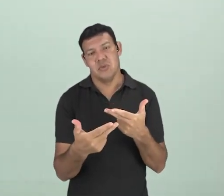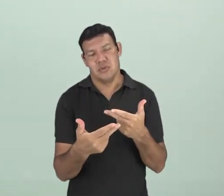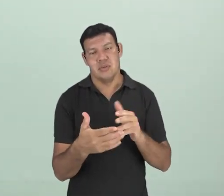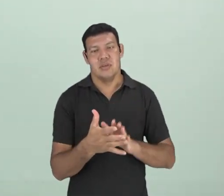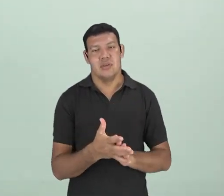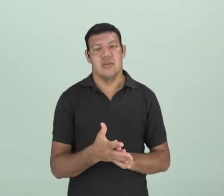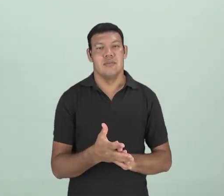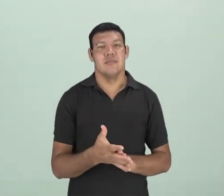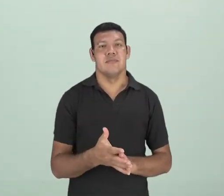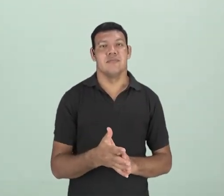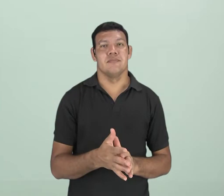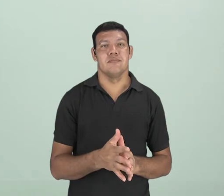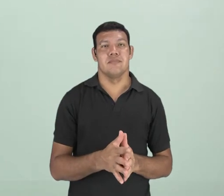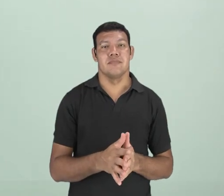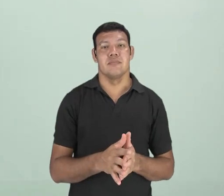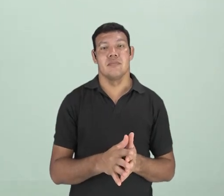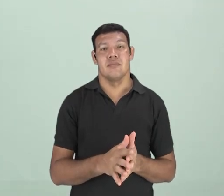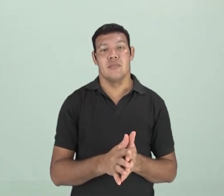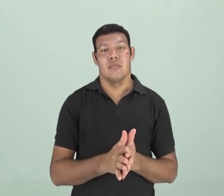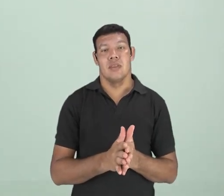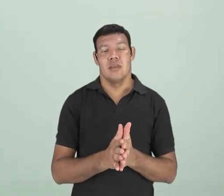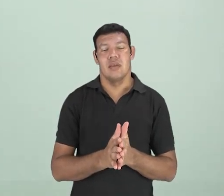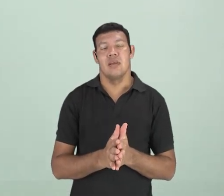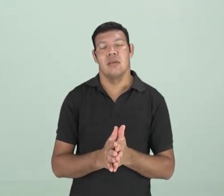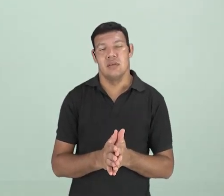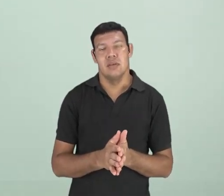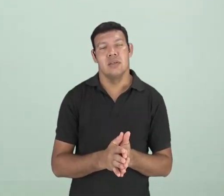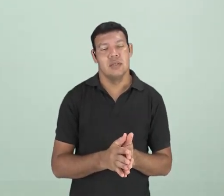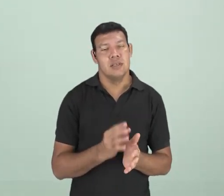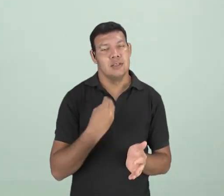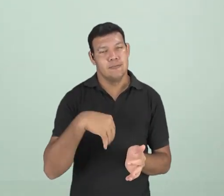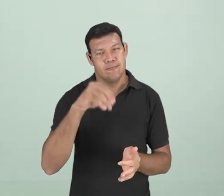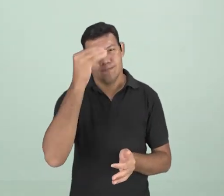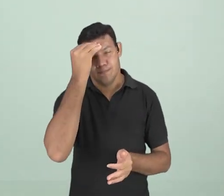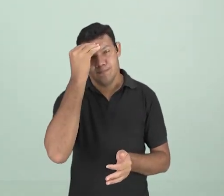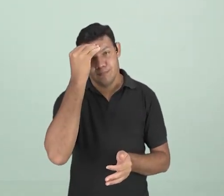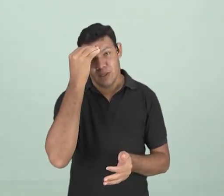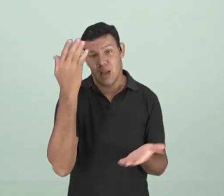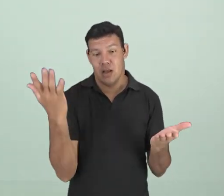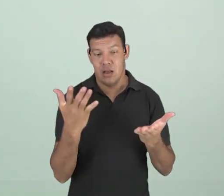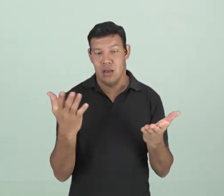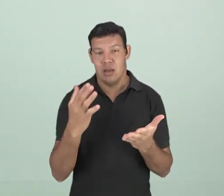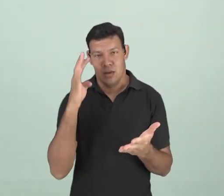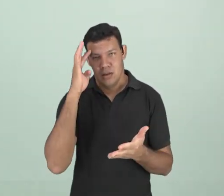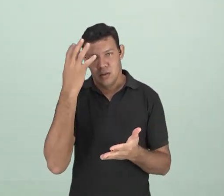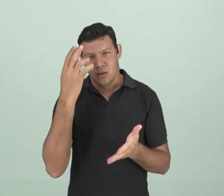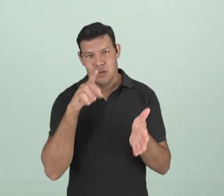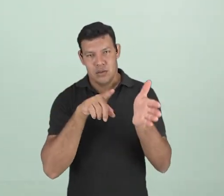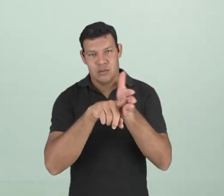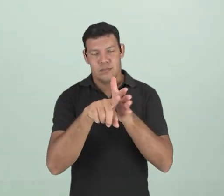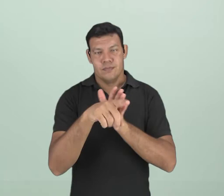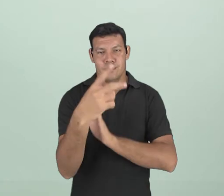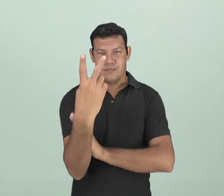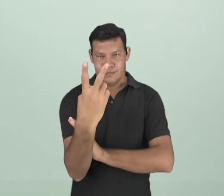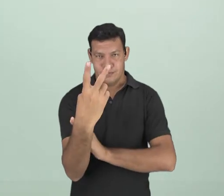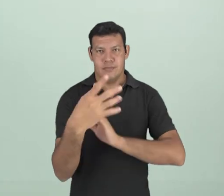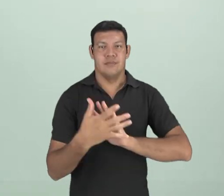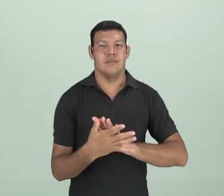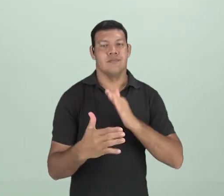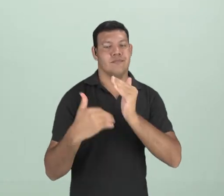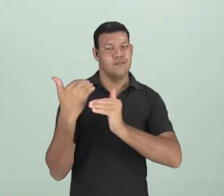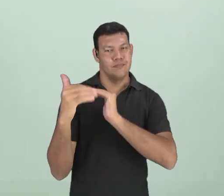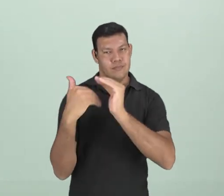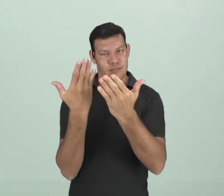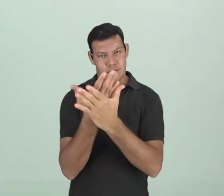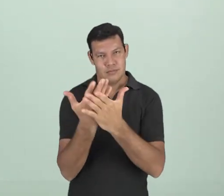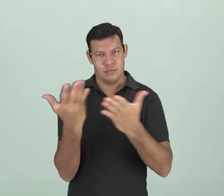precisando, certo? Então, para a gente tentar melhor fixar esse conteúdo, vamos fazer duas questões rapidinho para a gente melhor desenvolver